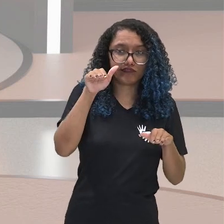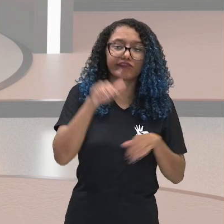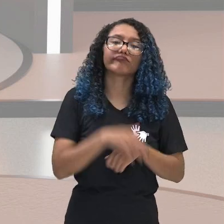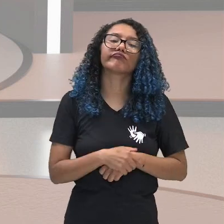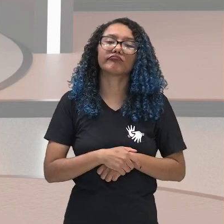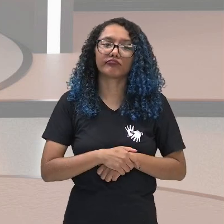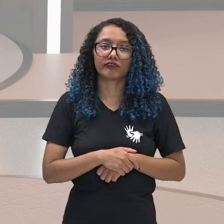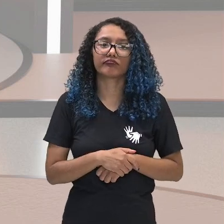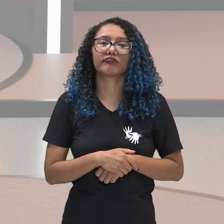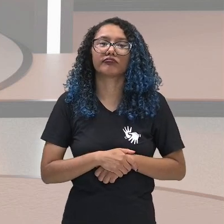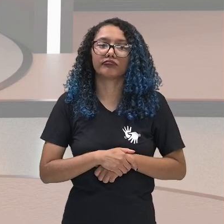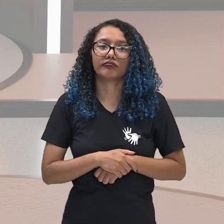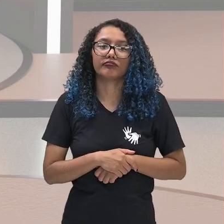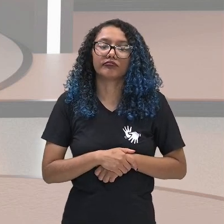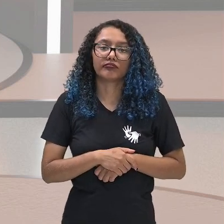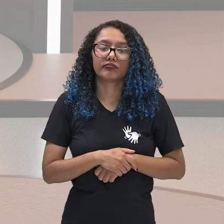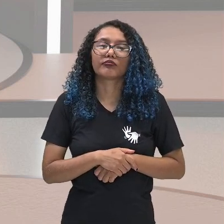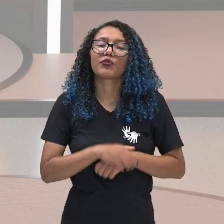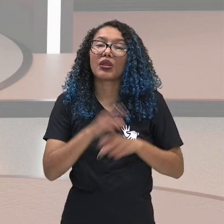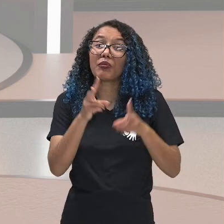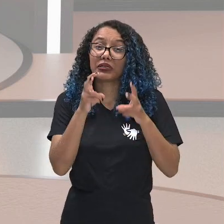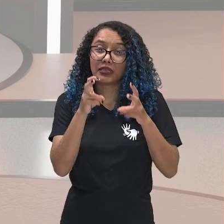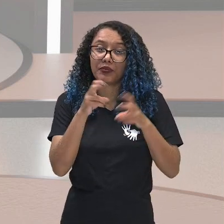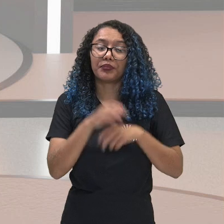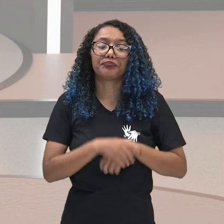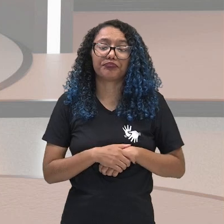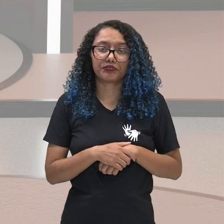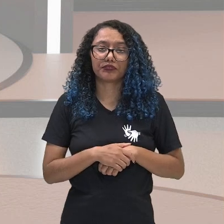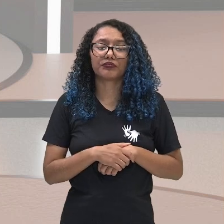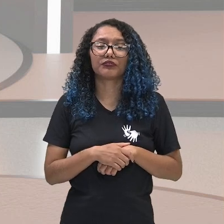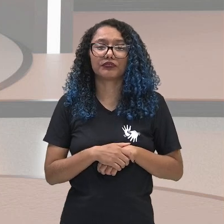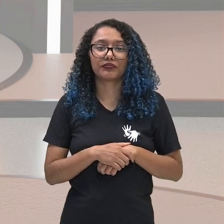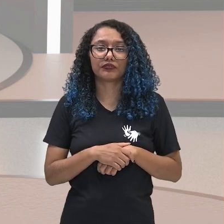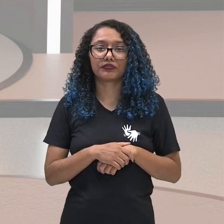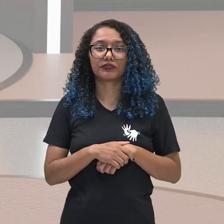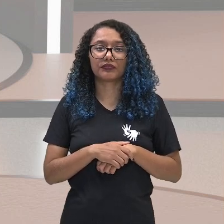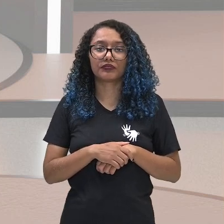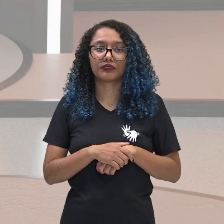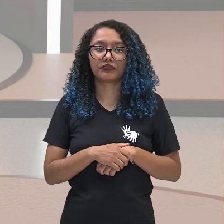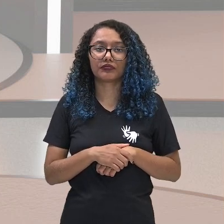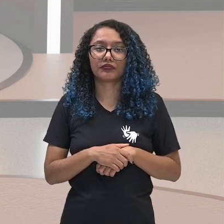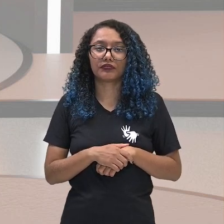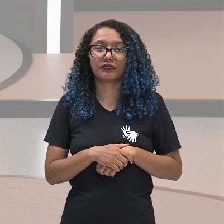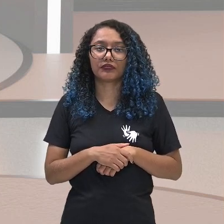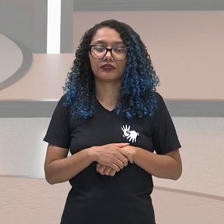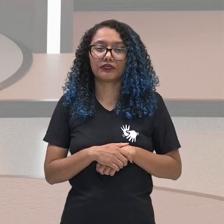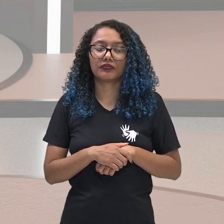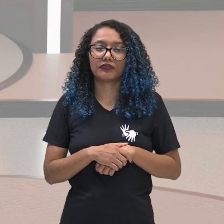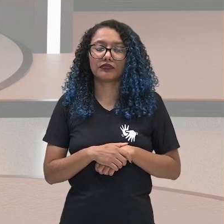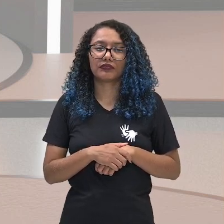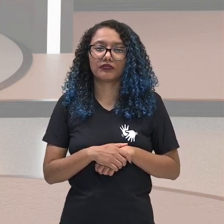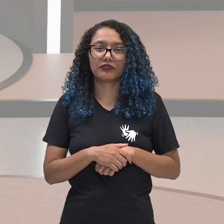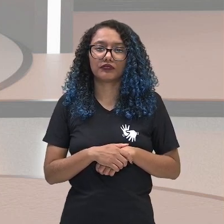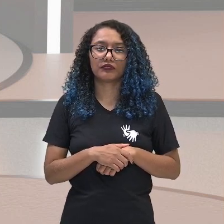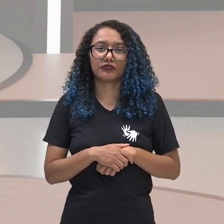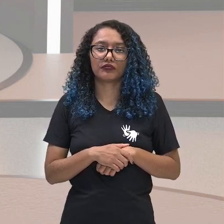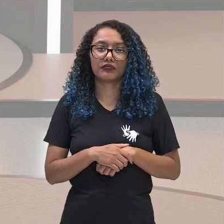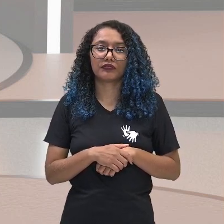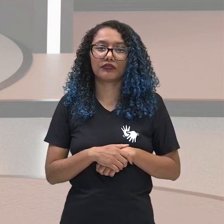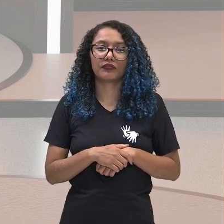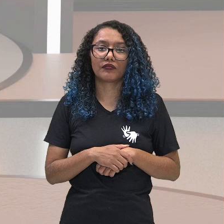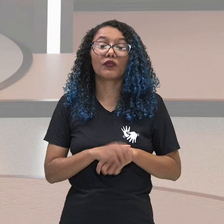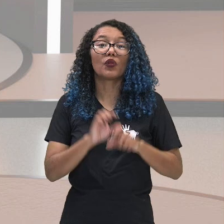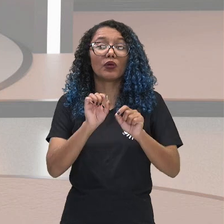parte conservadora está dizendo, então, que ele vai cuidar muito bem aí, então, dos limites do